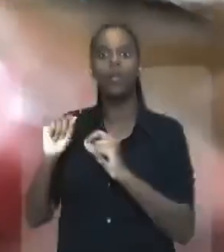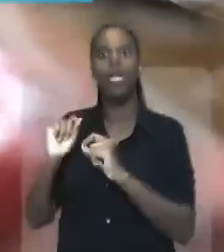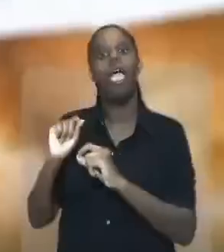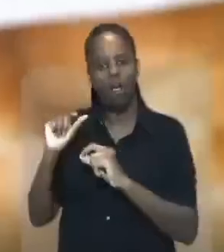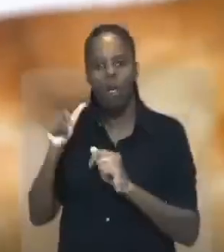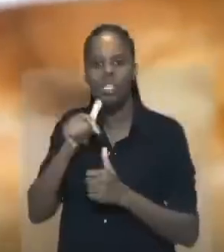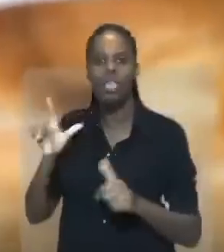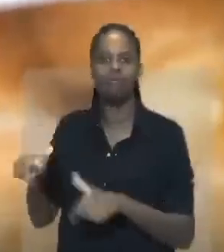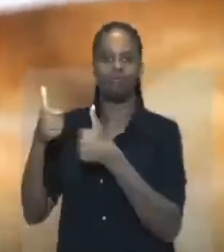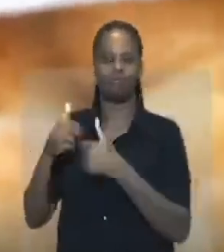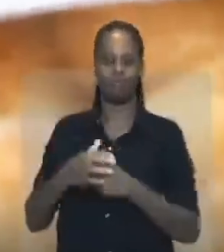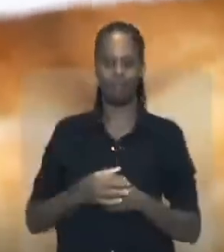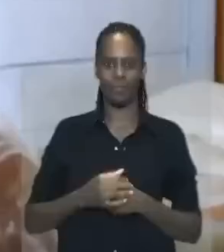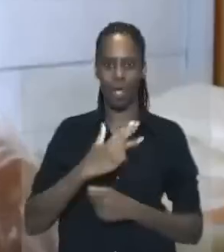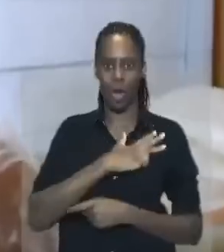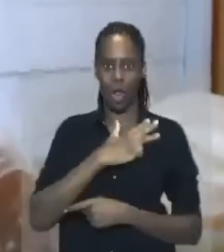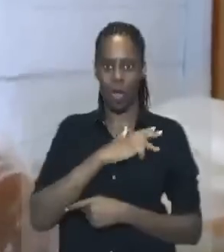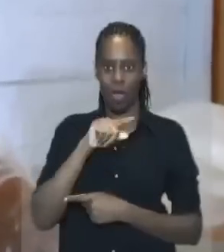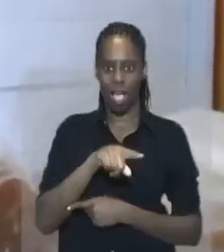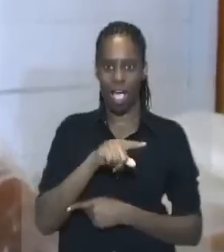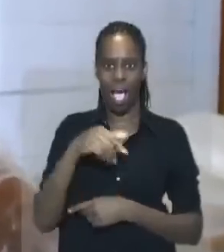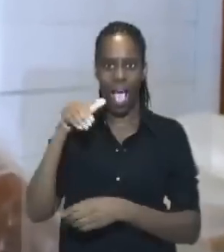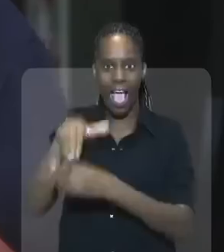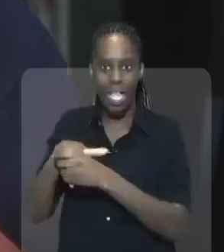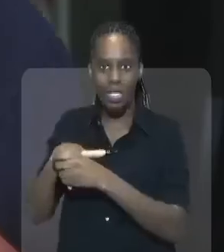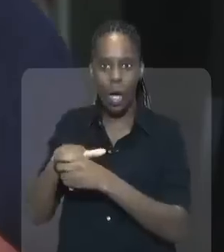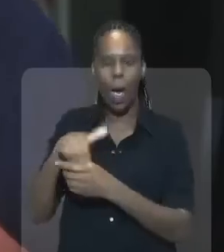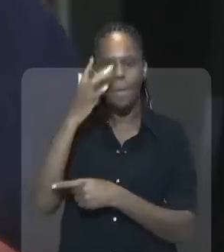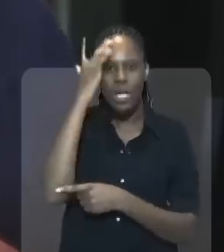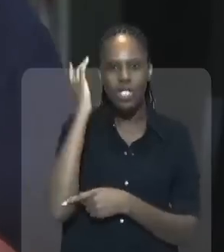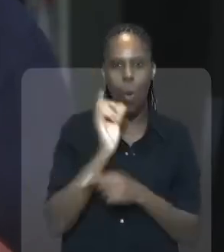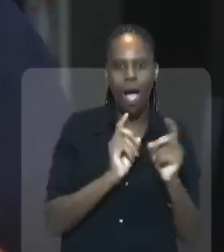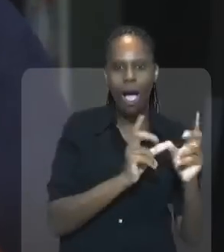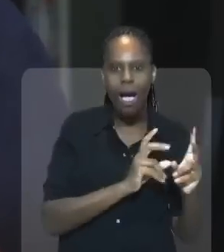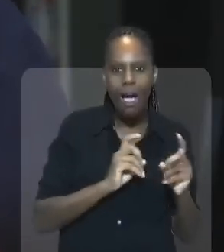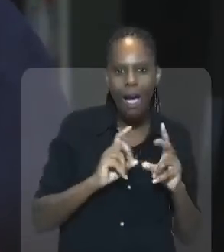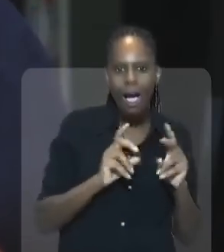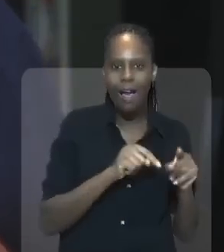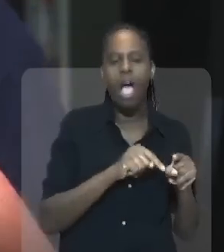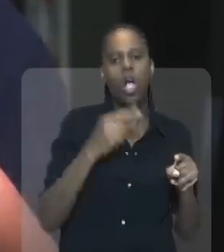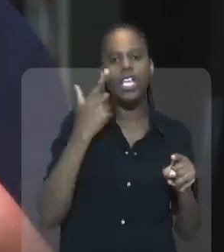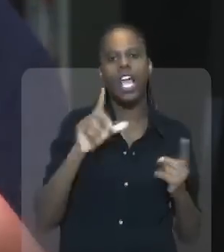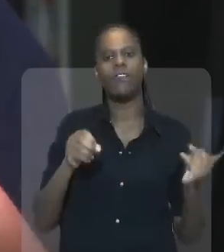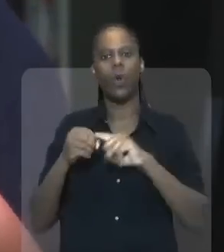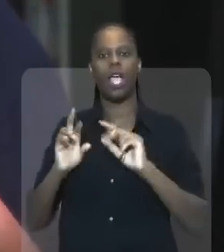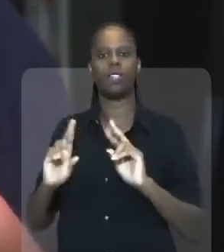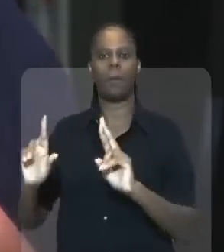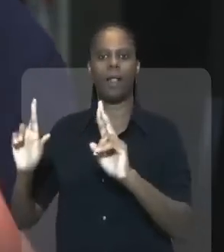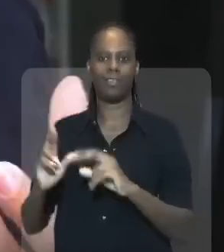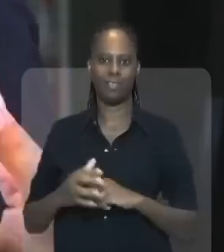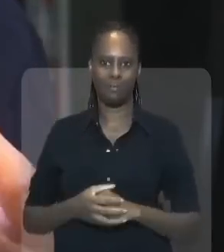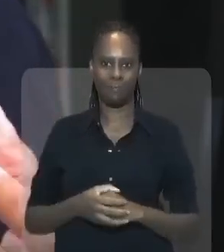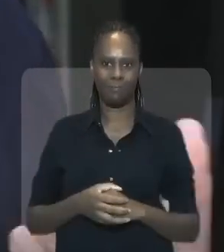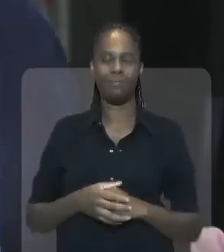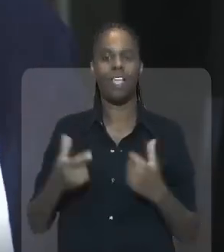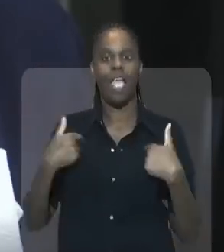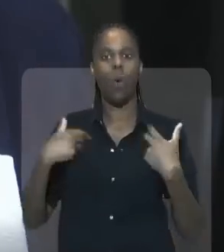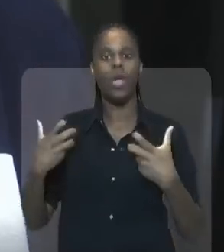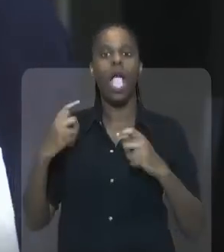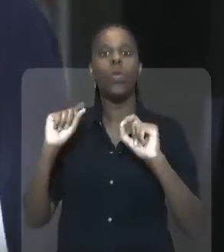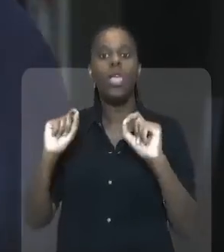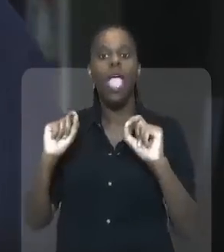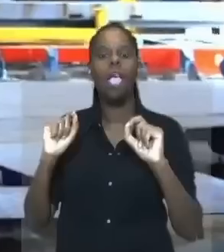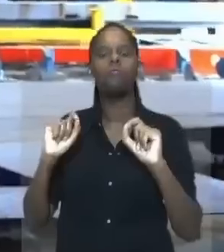ter a oportunidade de dar certo o seu negócio. Só com a eleição do presidente Lula, o pequeno comerciante pode voltar a